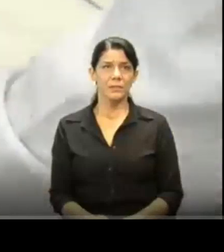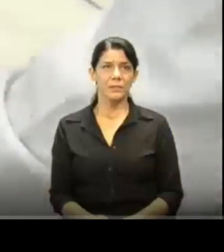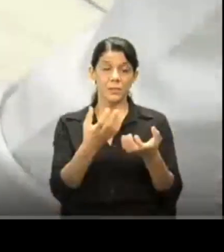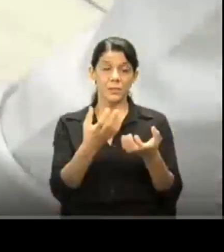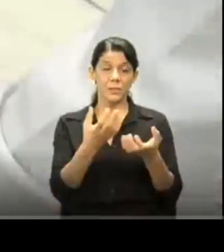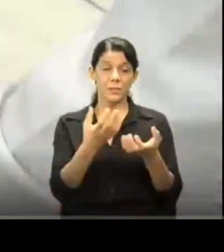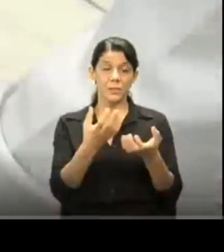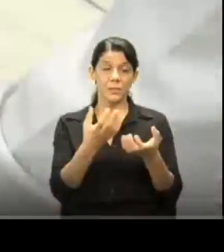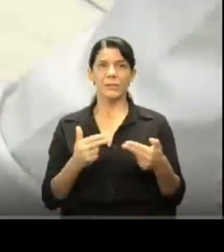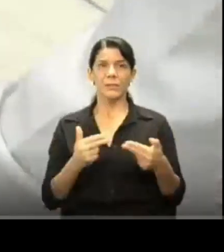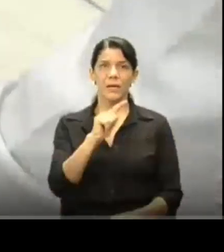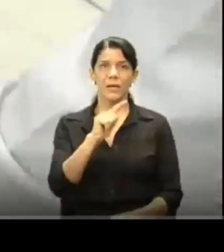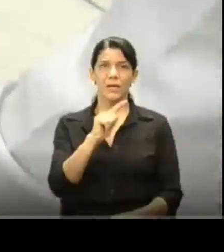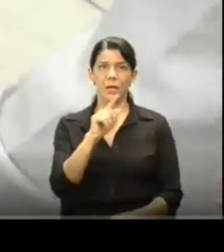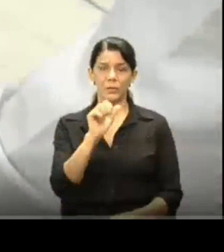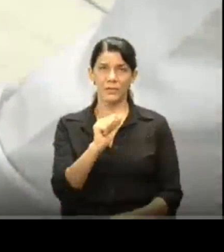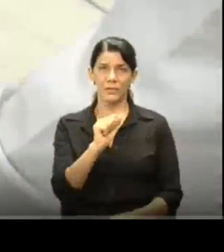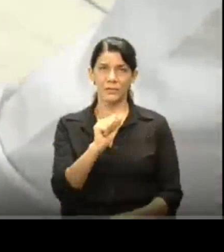alça microbiológica.